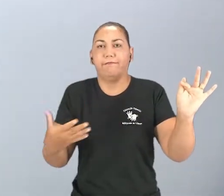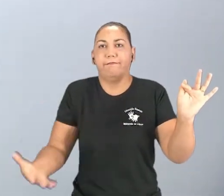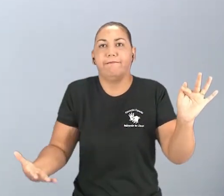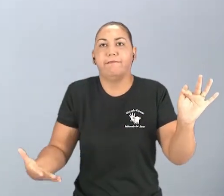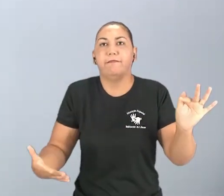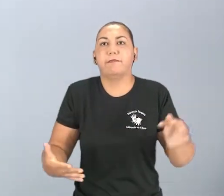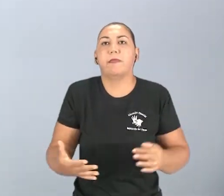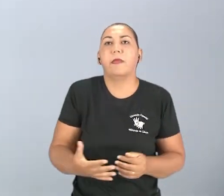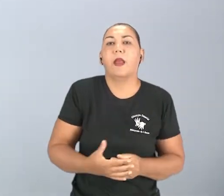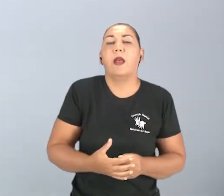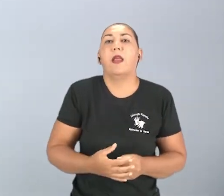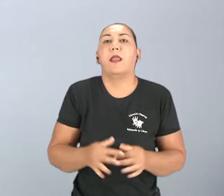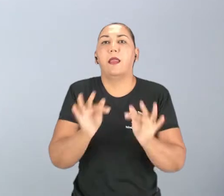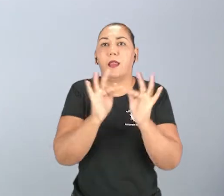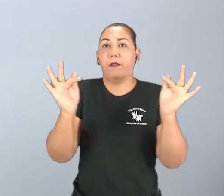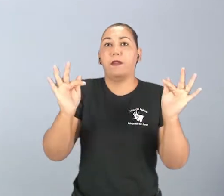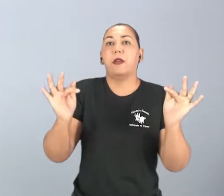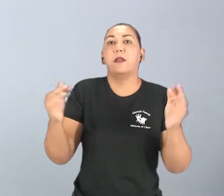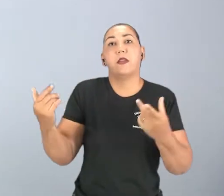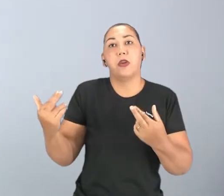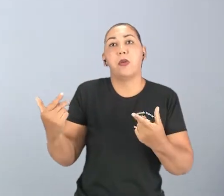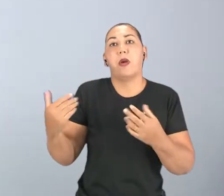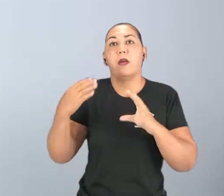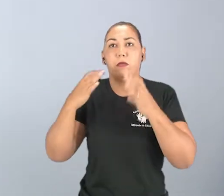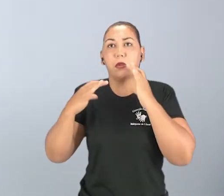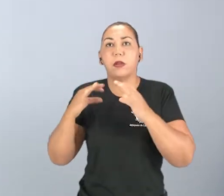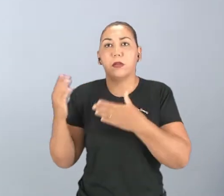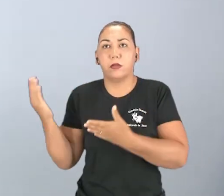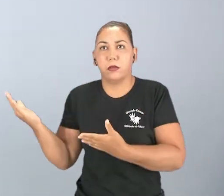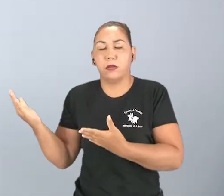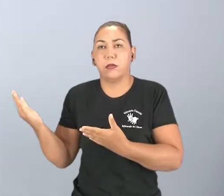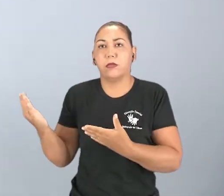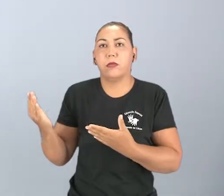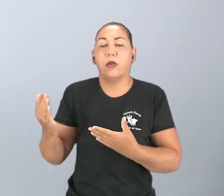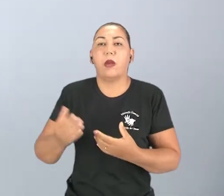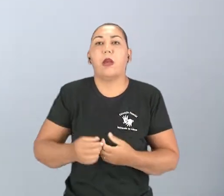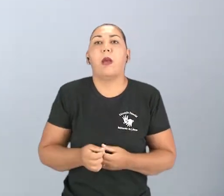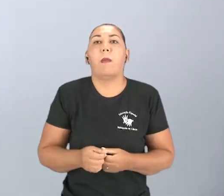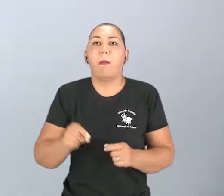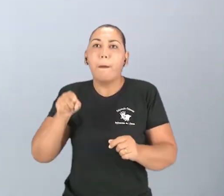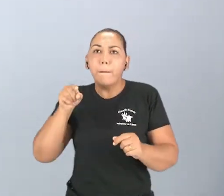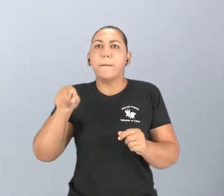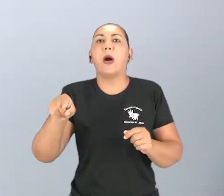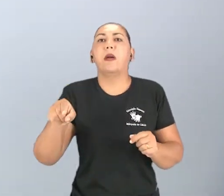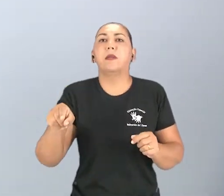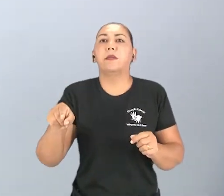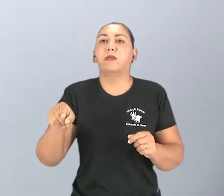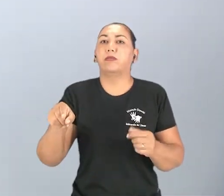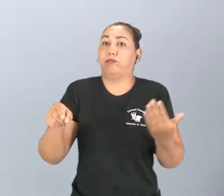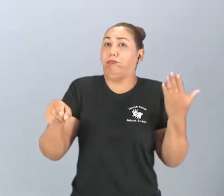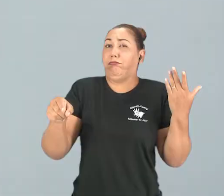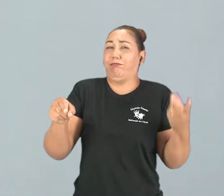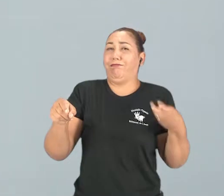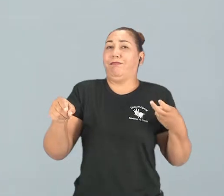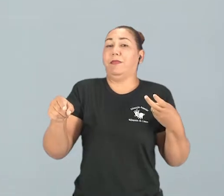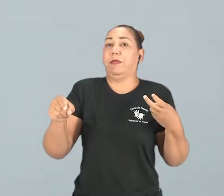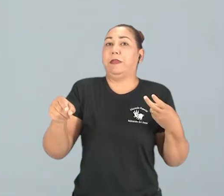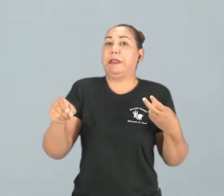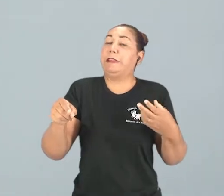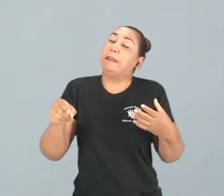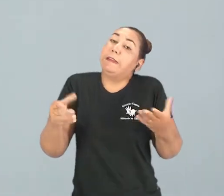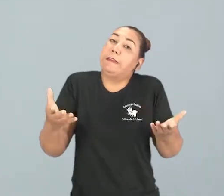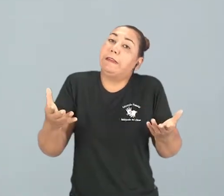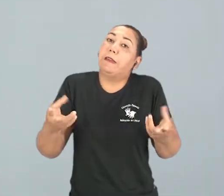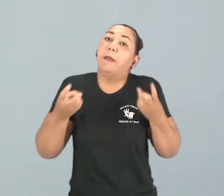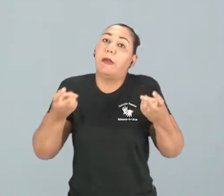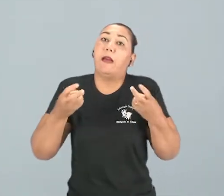frase, como na canção, ela pode não ser marcada pelo ponto. No caso, ela vai ser marcada pela entonação do leitor,